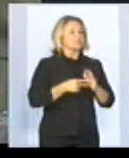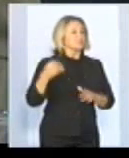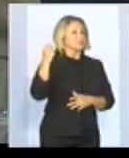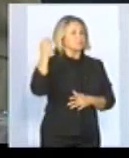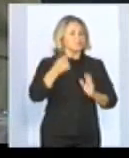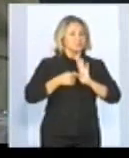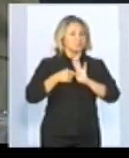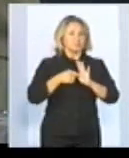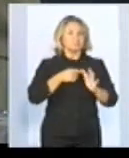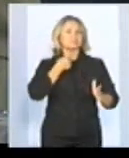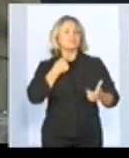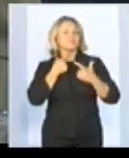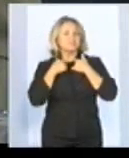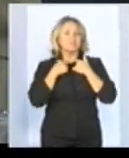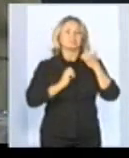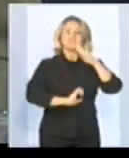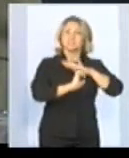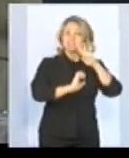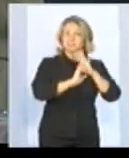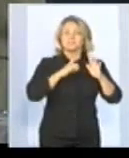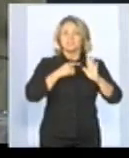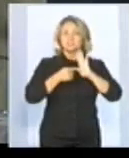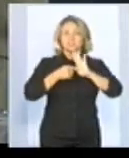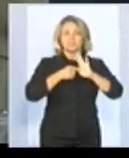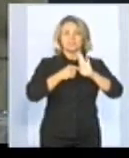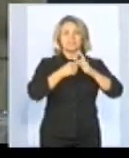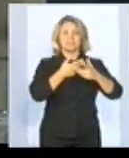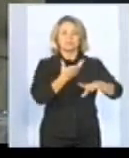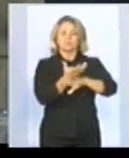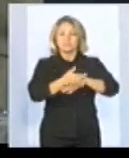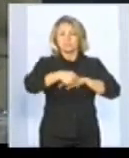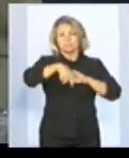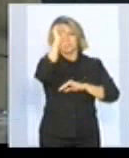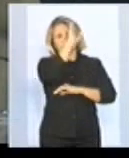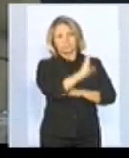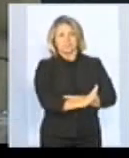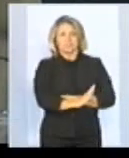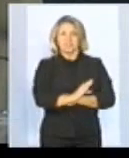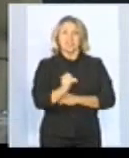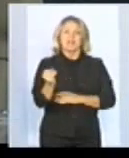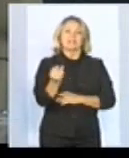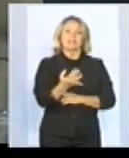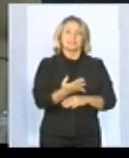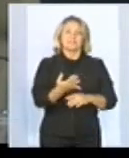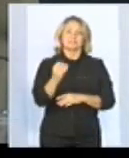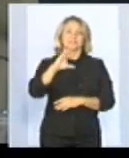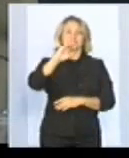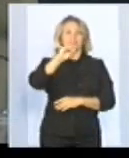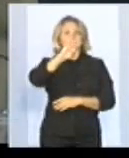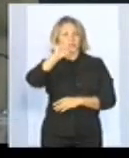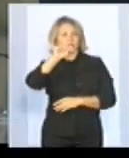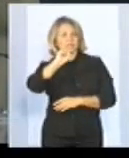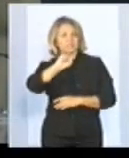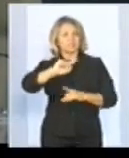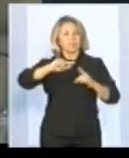o interesse que as distribuidoras têm no conteúdo nacional. Essas medidas de cota, que são bem ínfimas em relação ao que se verifica fora do